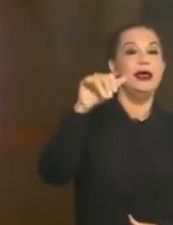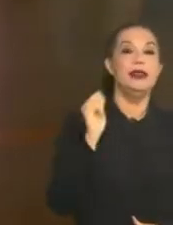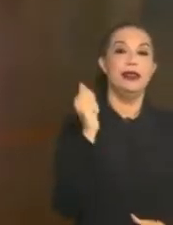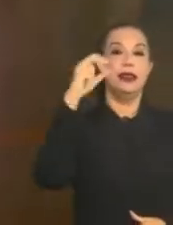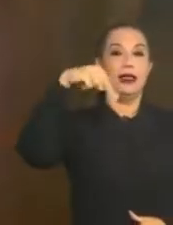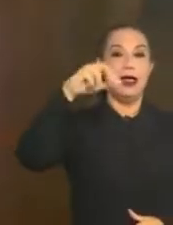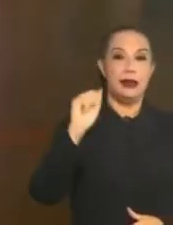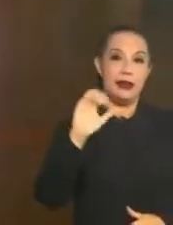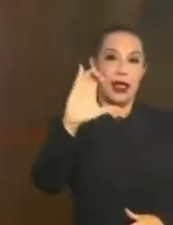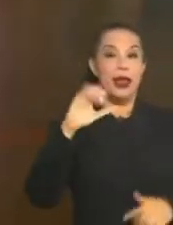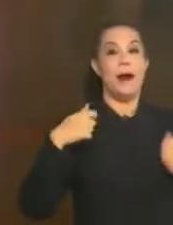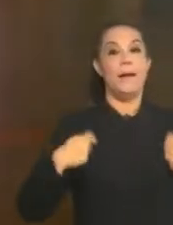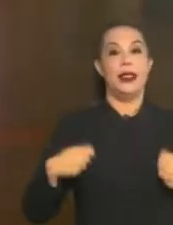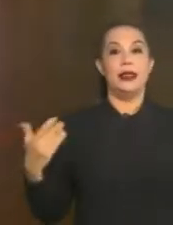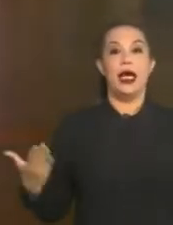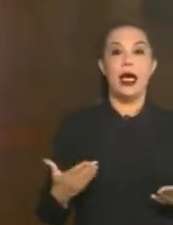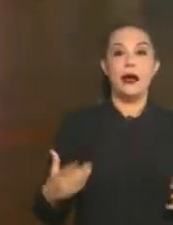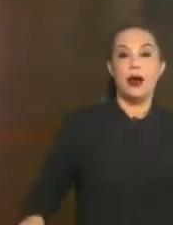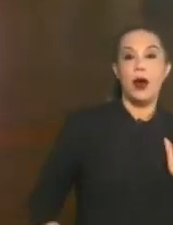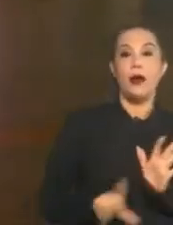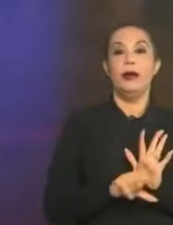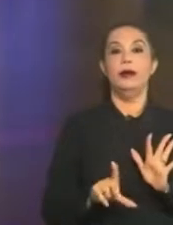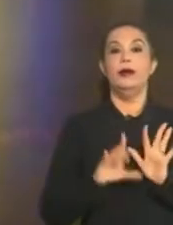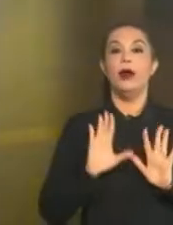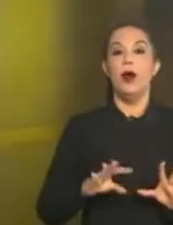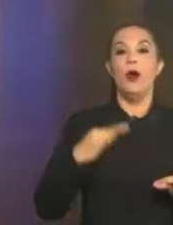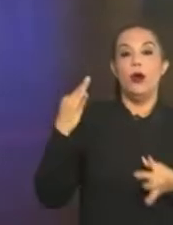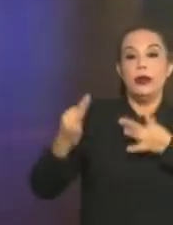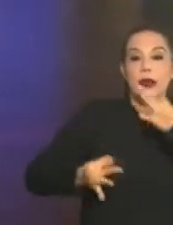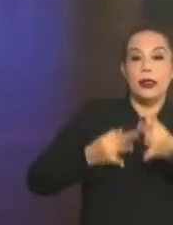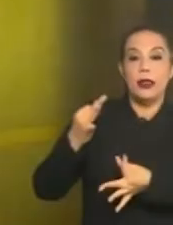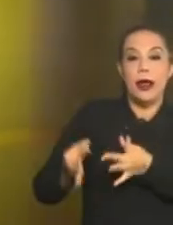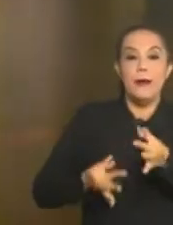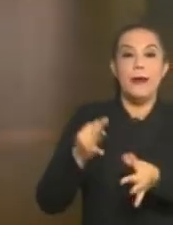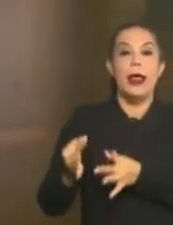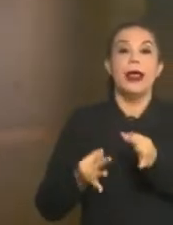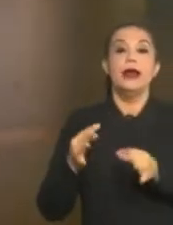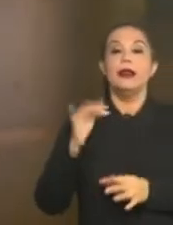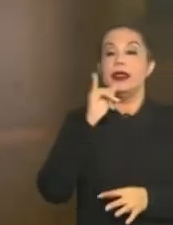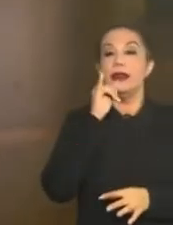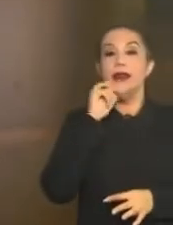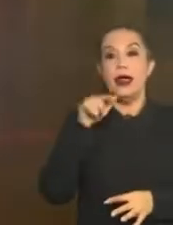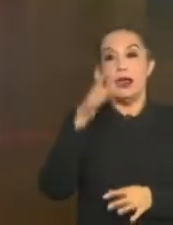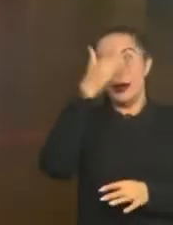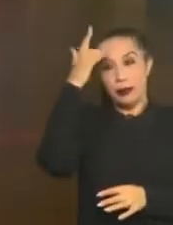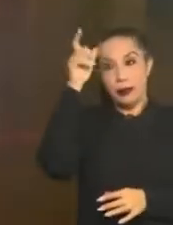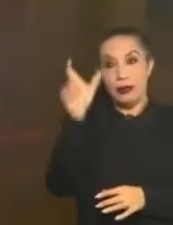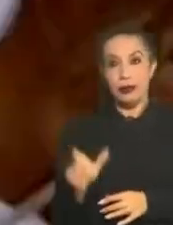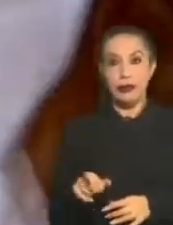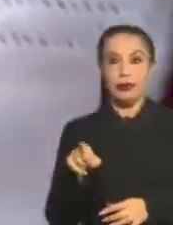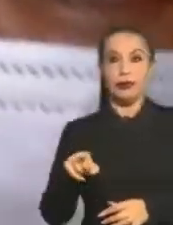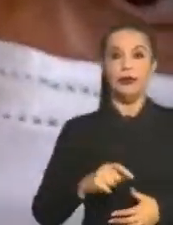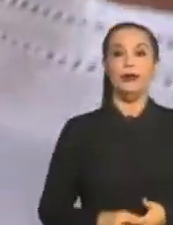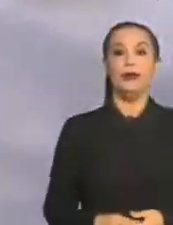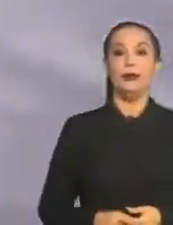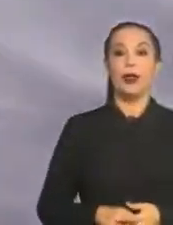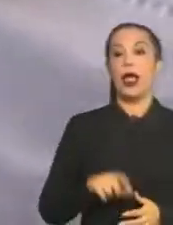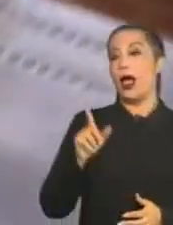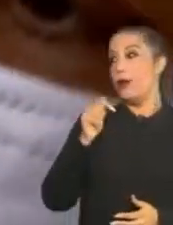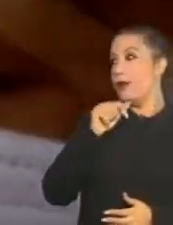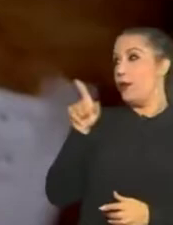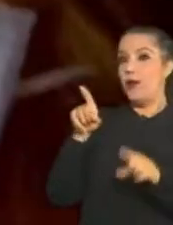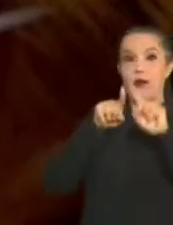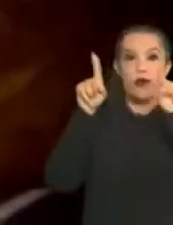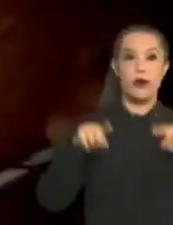ANAC precisa agora regulamentar o tratamento a ser dispensado a esse viajante. Essa